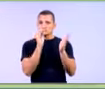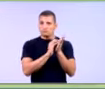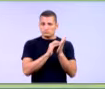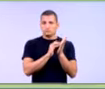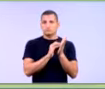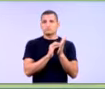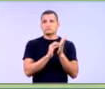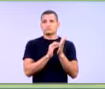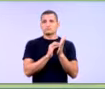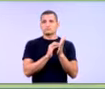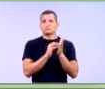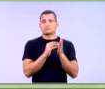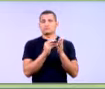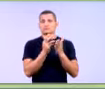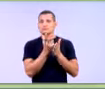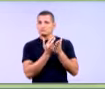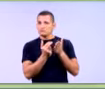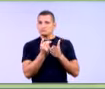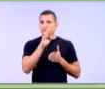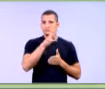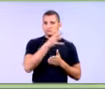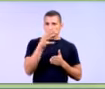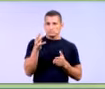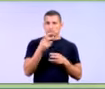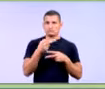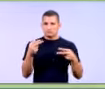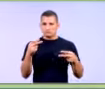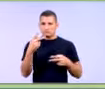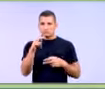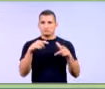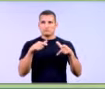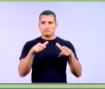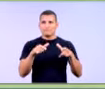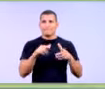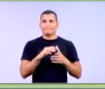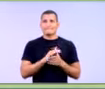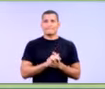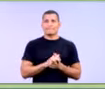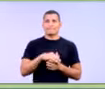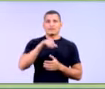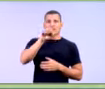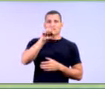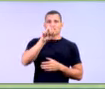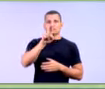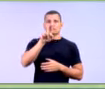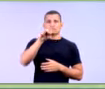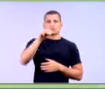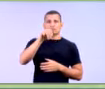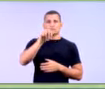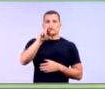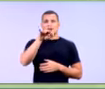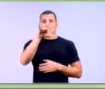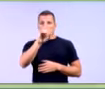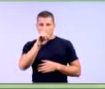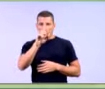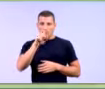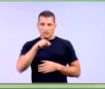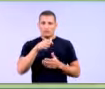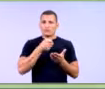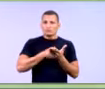parte de figuras, tabelas e quadros no teu trabalho. E o sumário, ele é um elemento